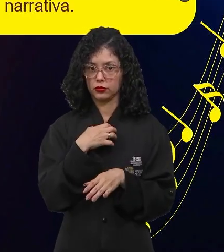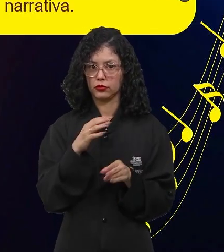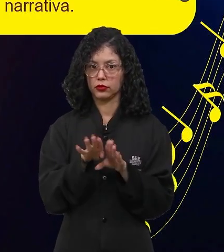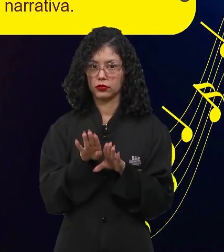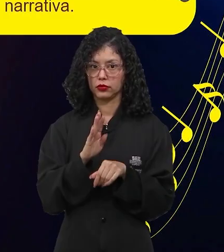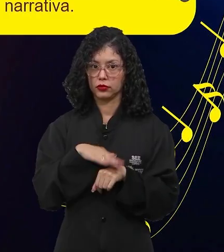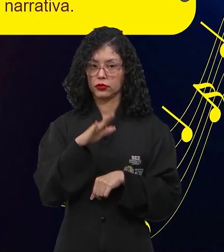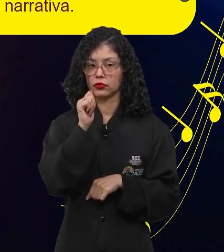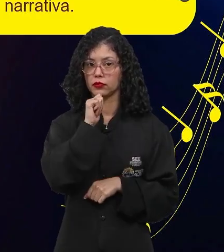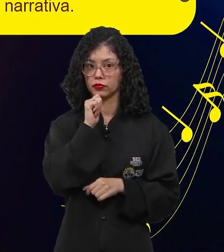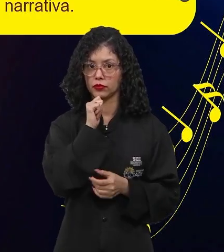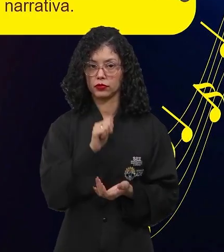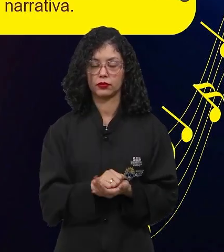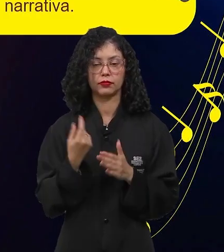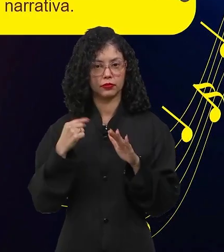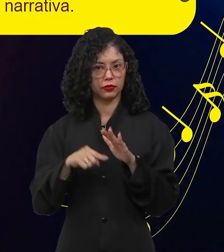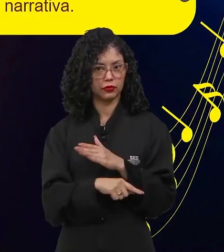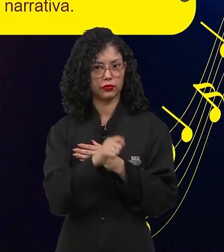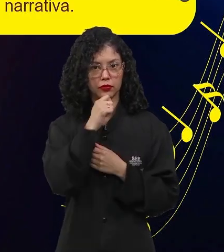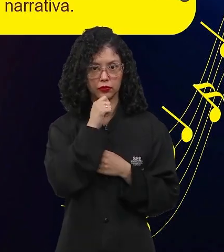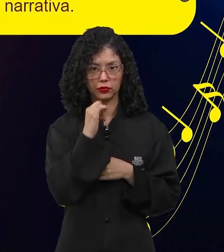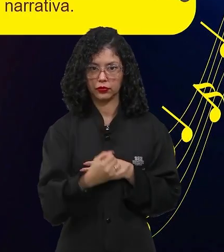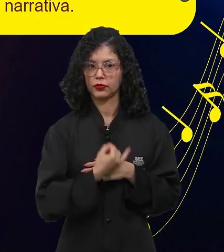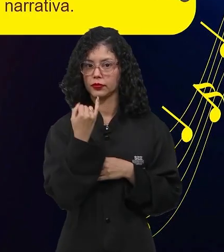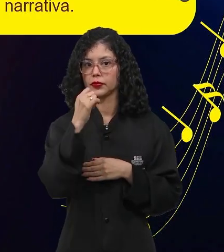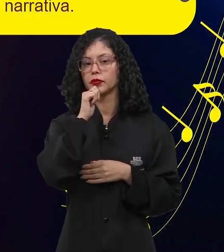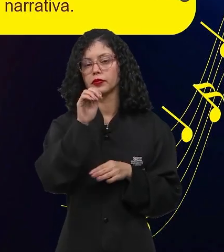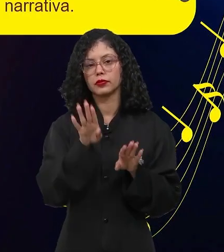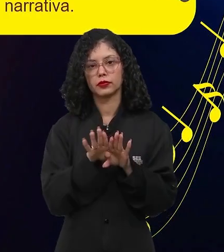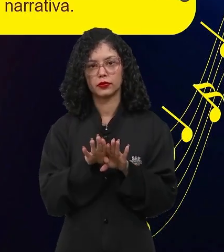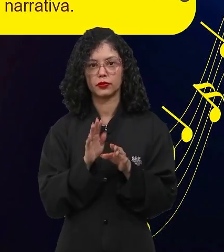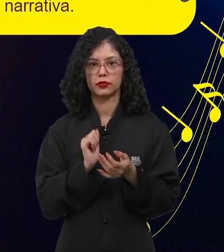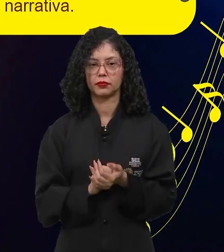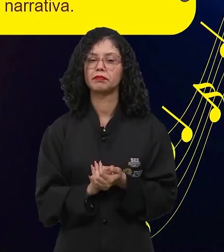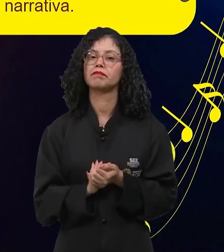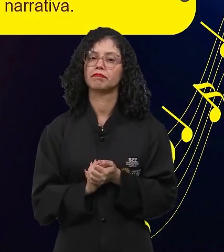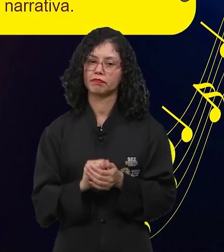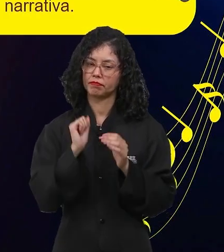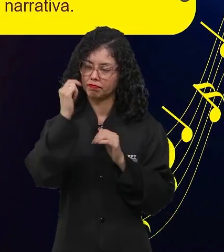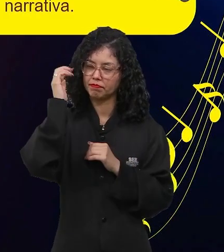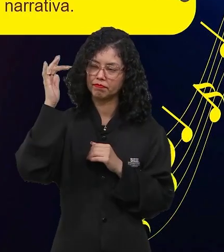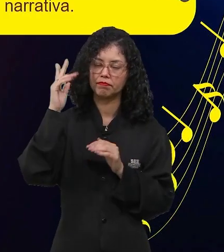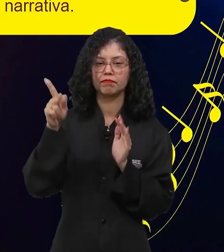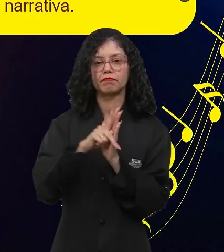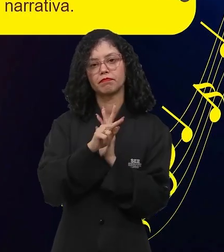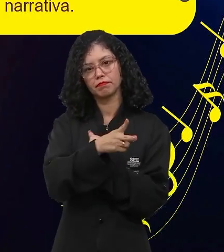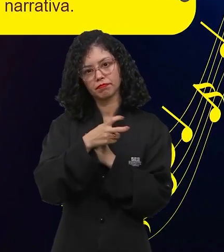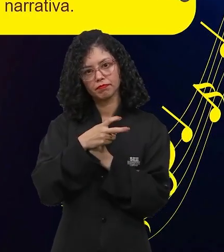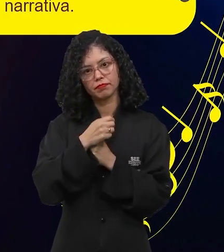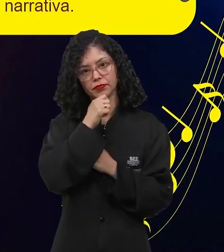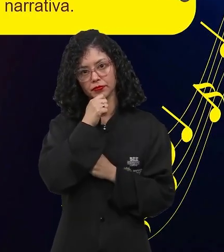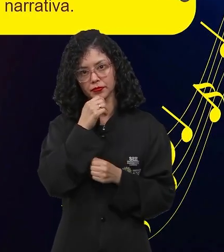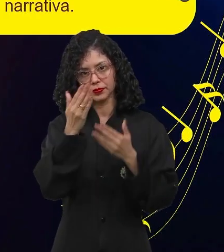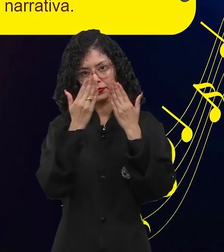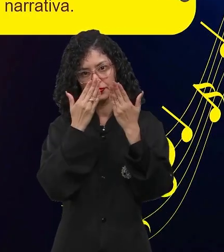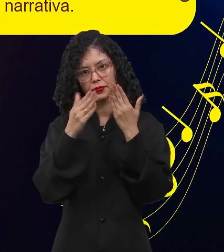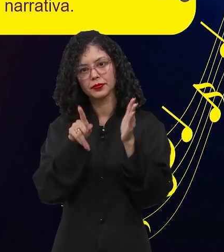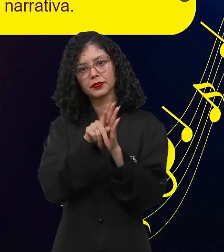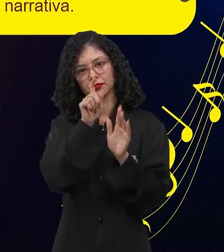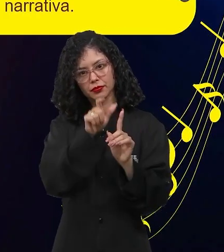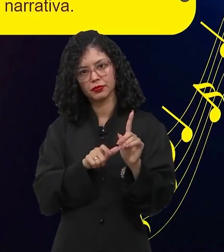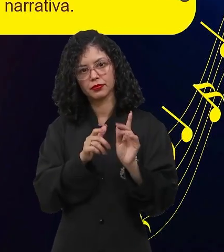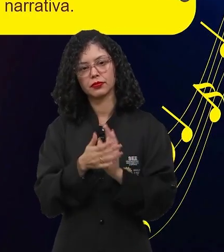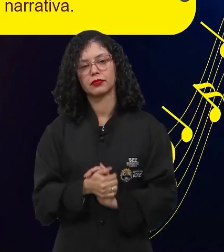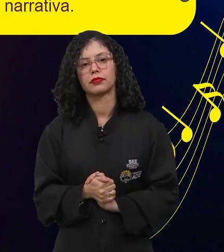sentimentos mais profundos. E a sua principal função é permitir a reflexão e a exploração da psicologia do